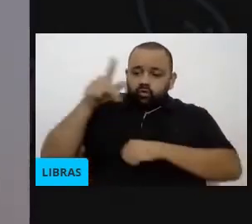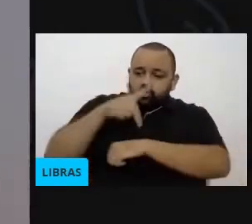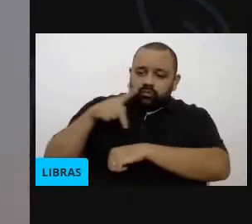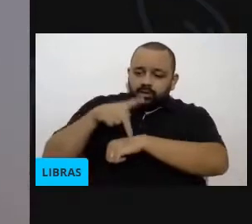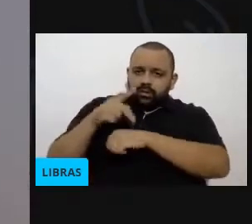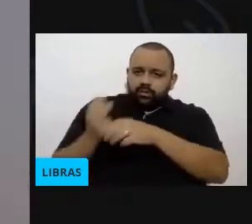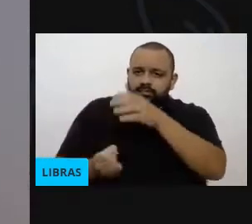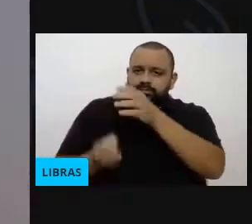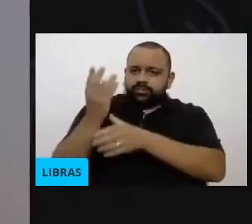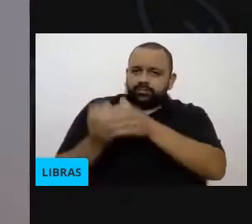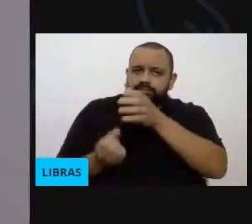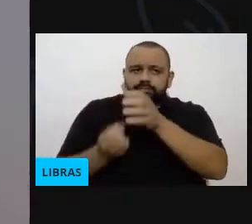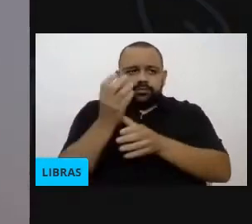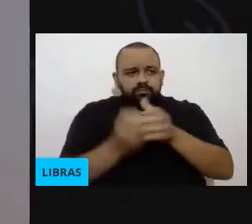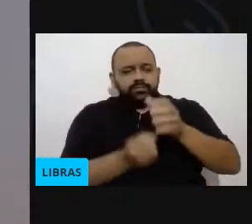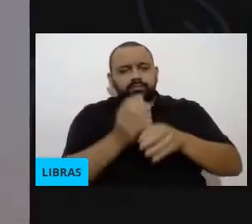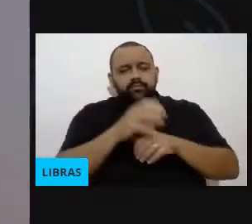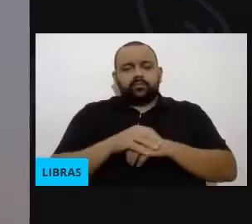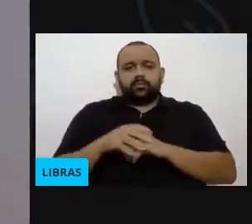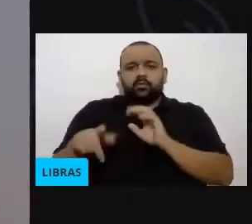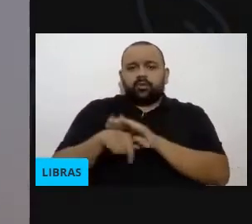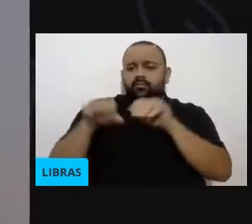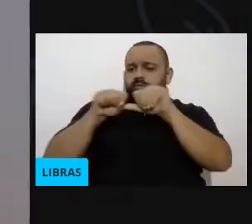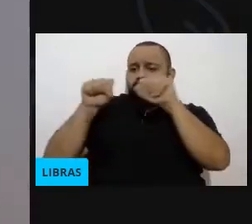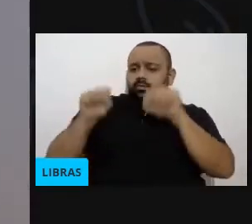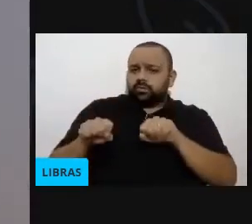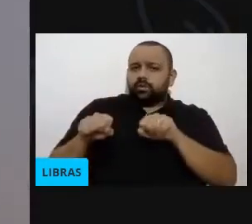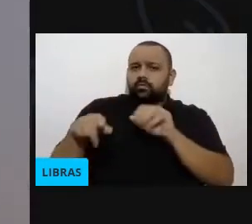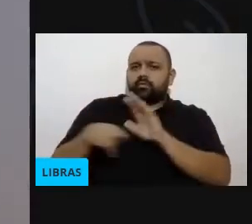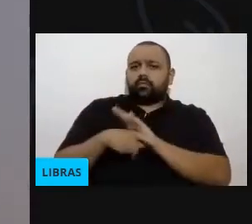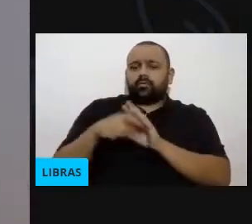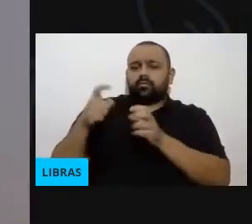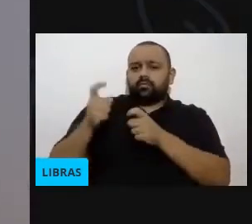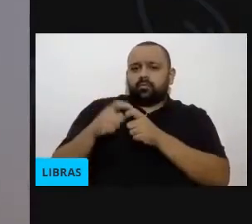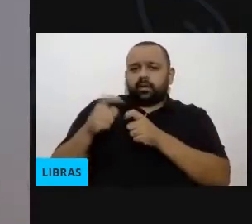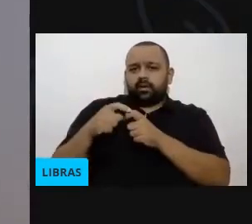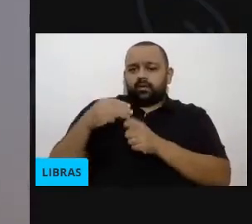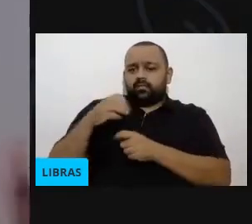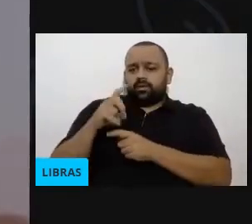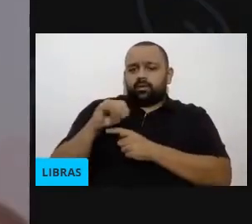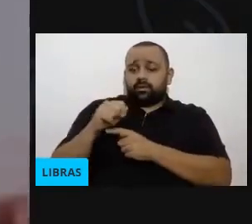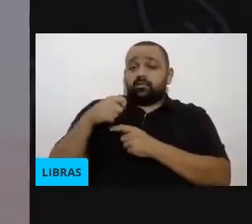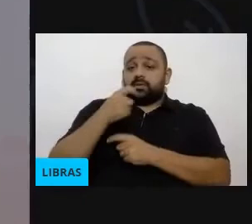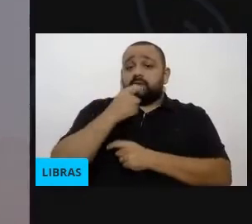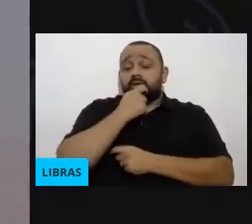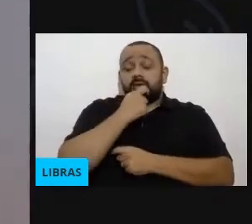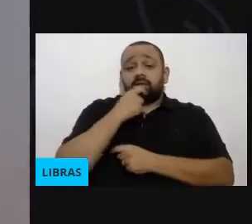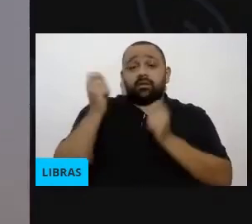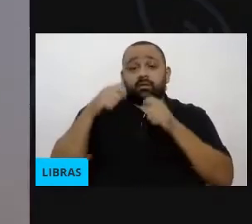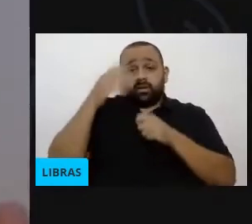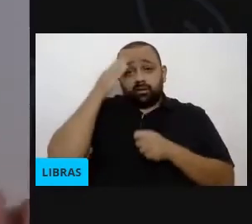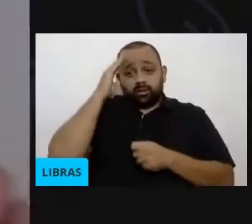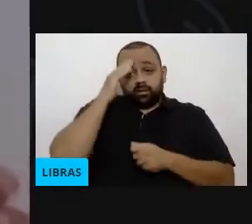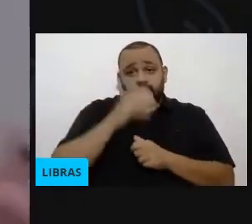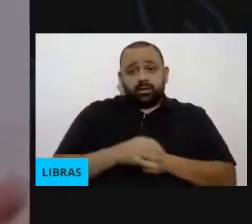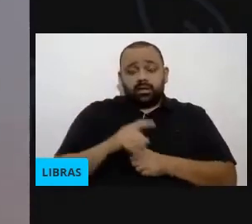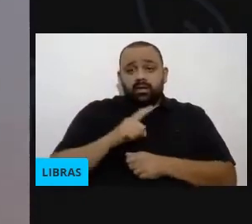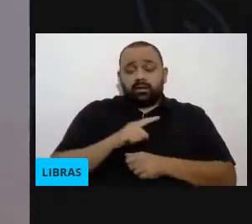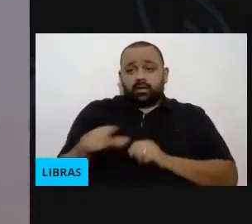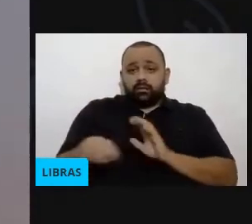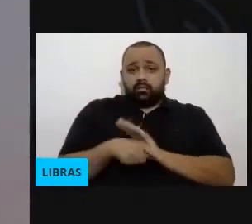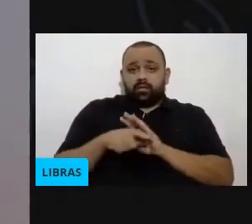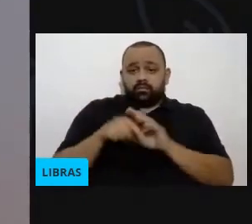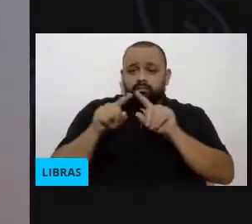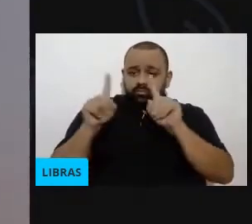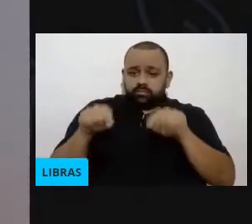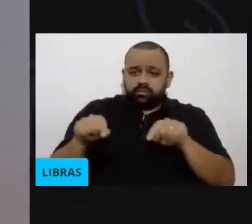de telemedicina, e vocês encontram isso, mas você vai ter que saber inglês de alguma forma para entender aquilo, mas existem plataformas